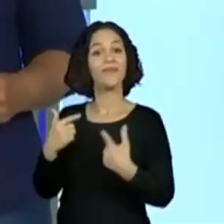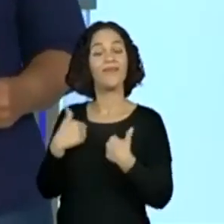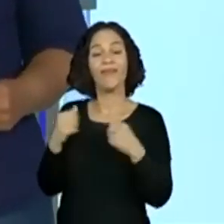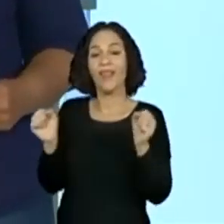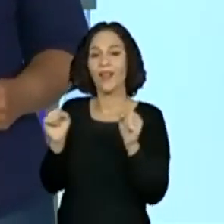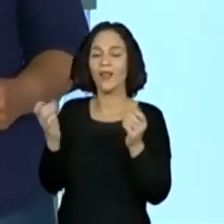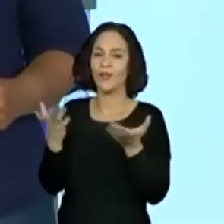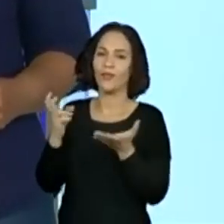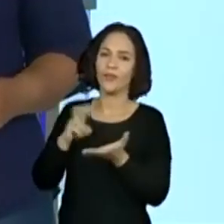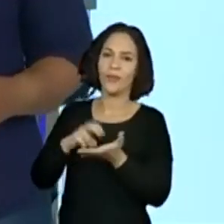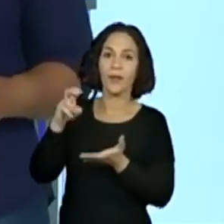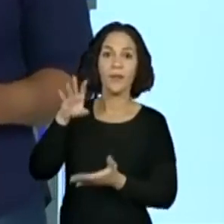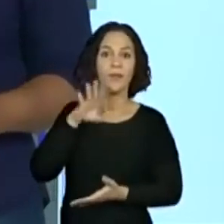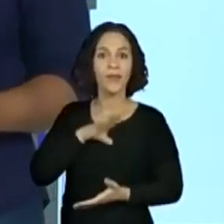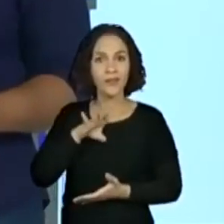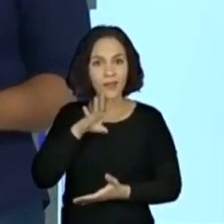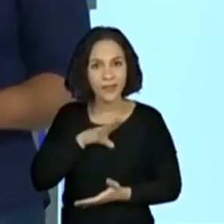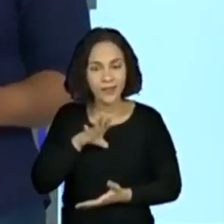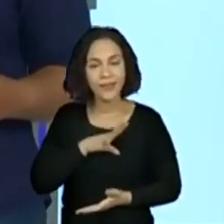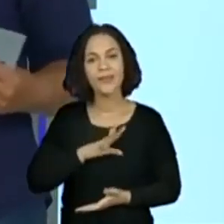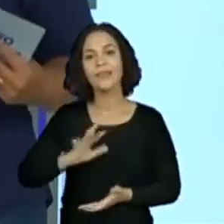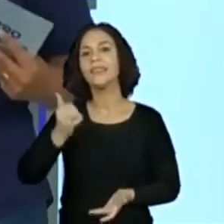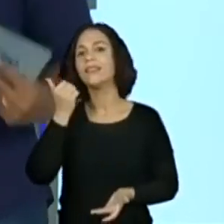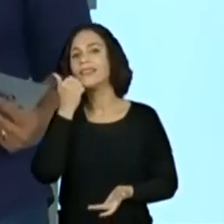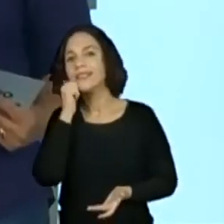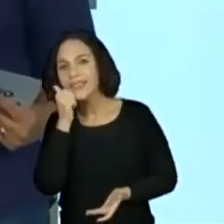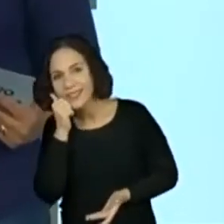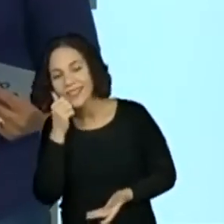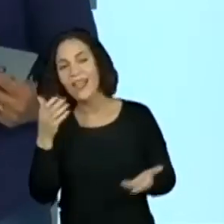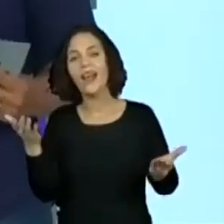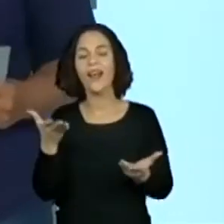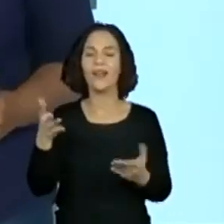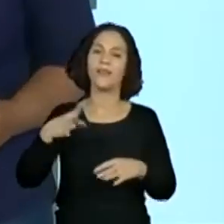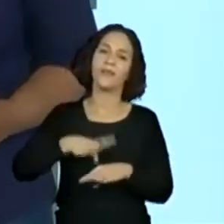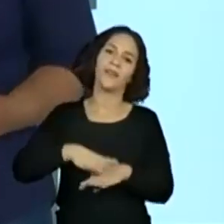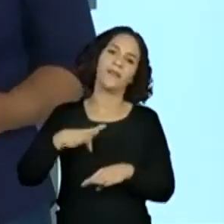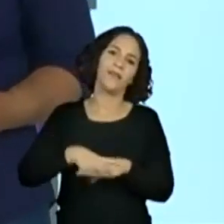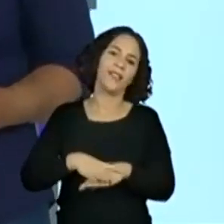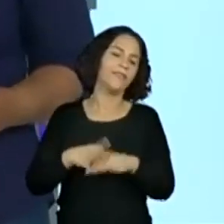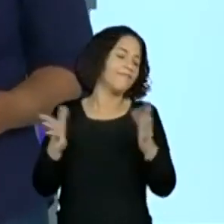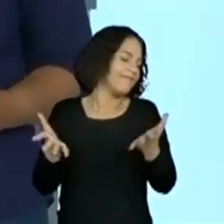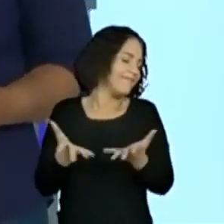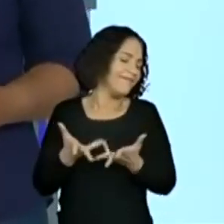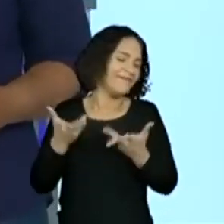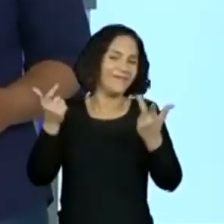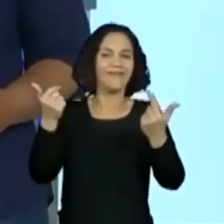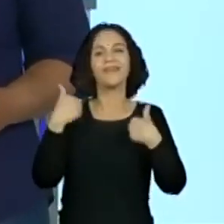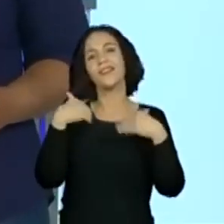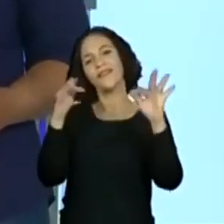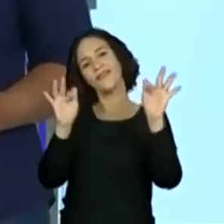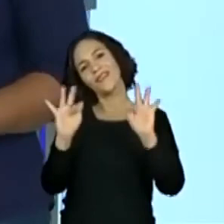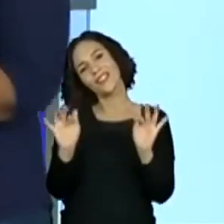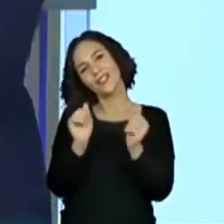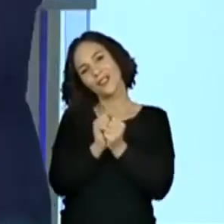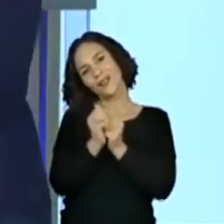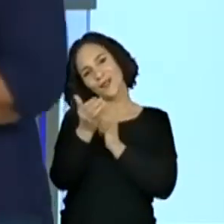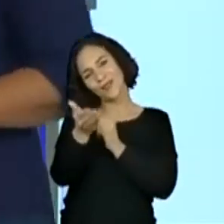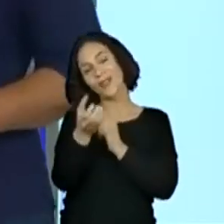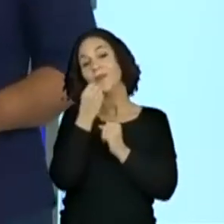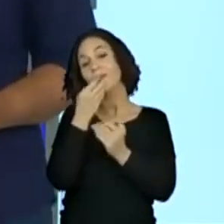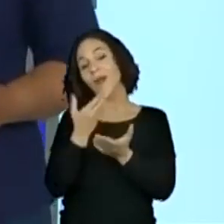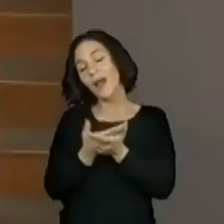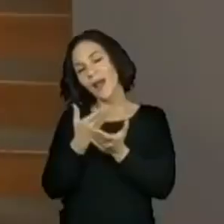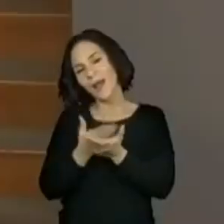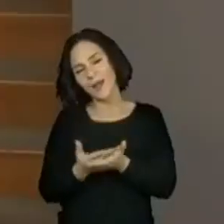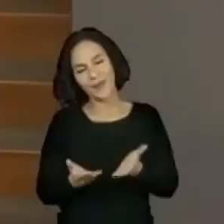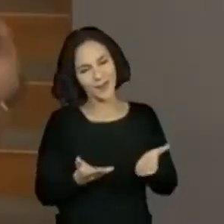manhã. Língua portuguesa juntinhos, ciências juntinhas e agora matemática. Estou muito feliz, fico feliz em estar com vocês. Boa aula,